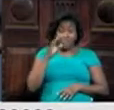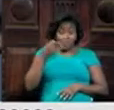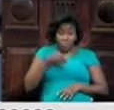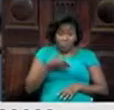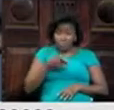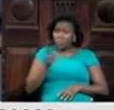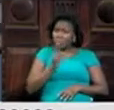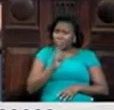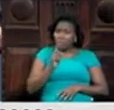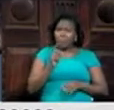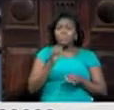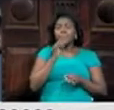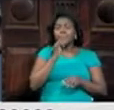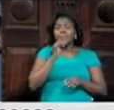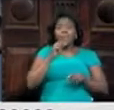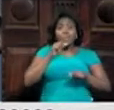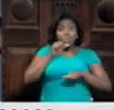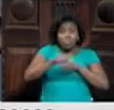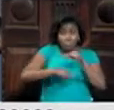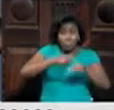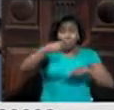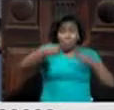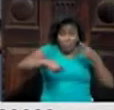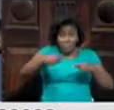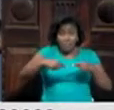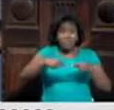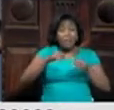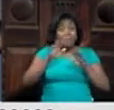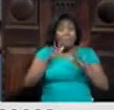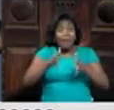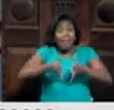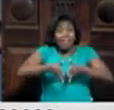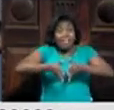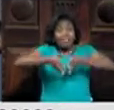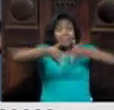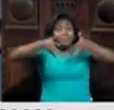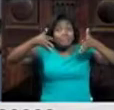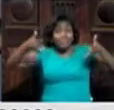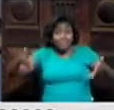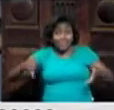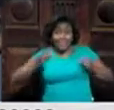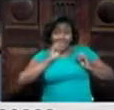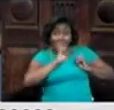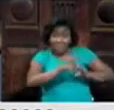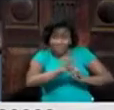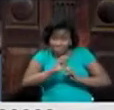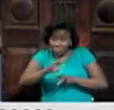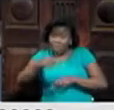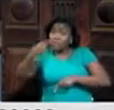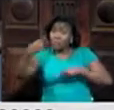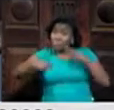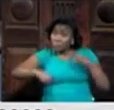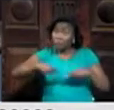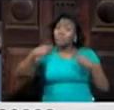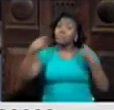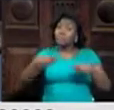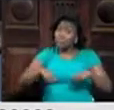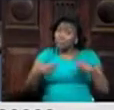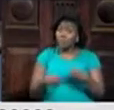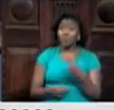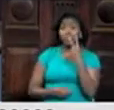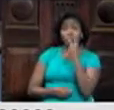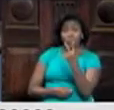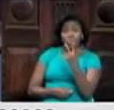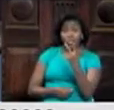tipo de reforma política sem ampliar mecanismos de educação política. Não resolve apenas alterando